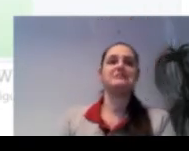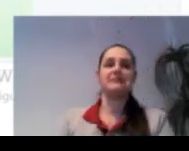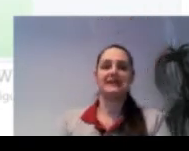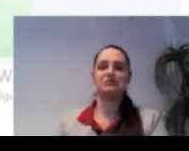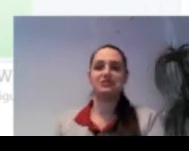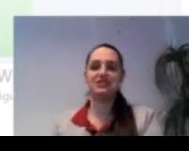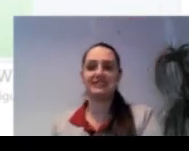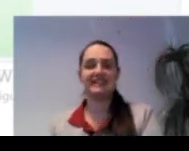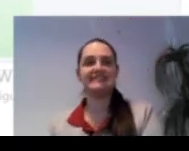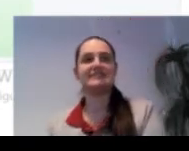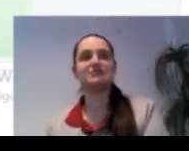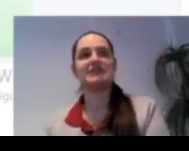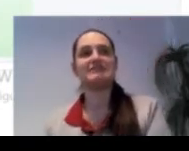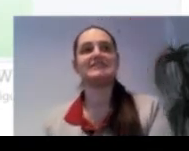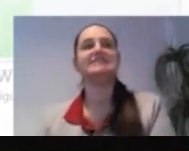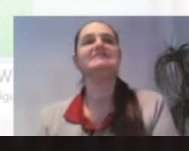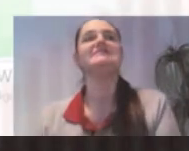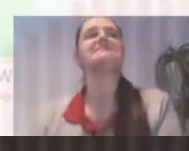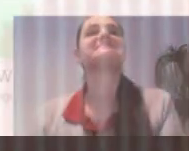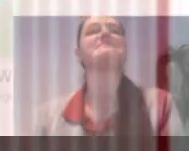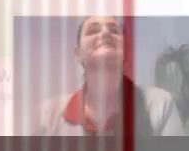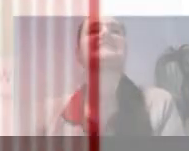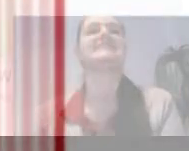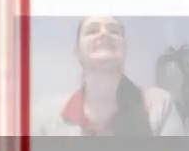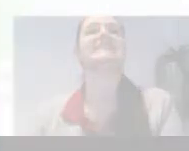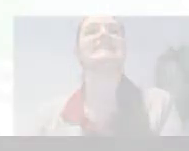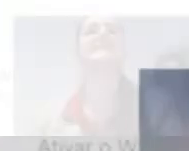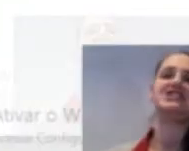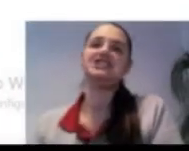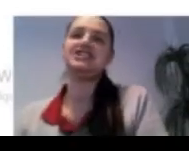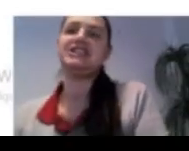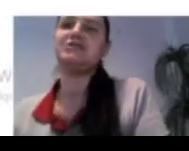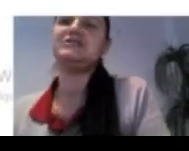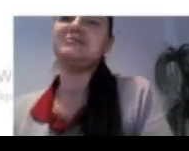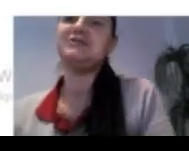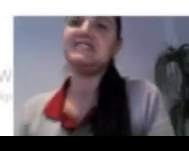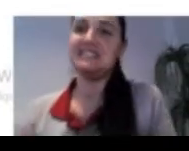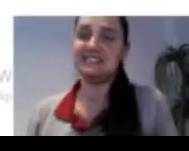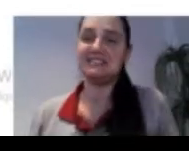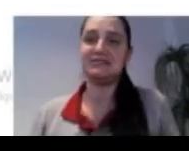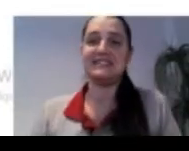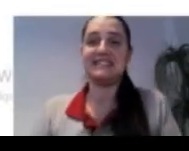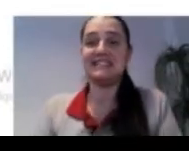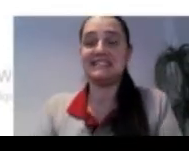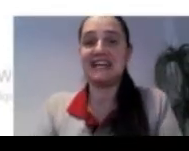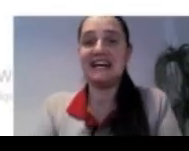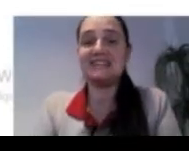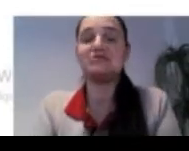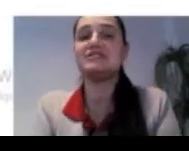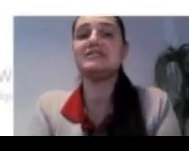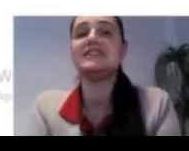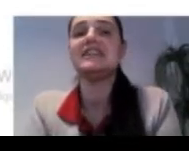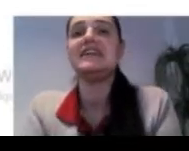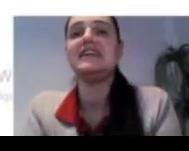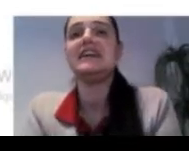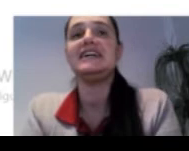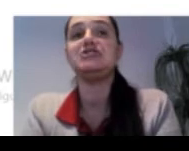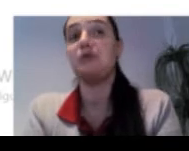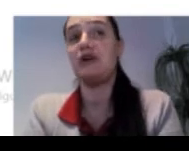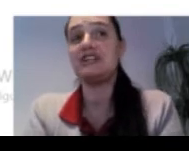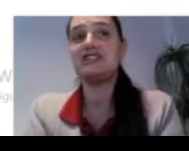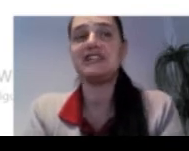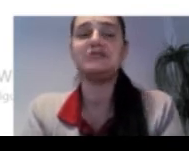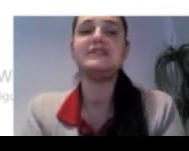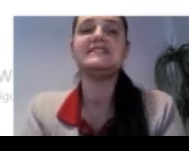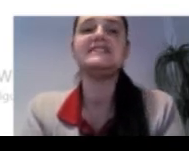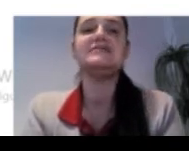de maio, meia-noite 3, que eu estou gravando. E até ontem a gente tinha 11.653 casos